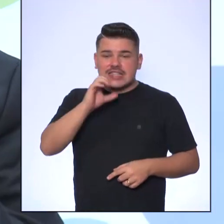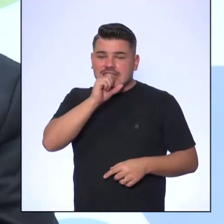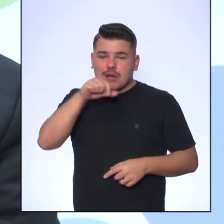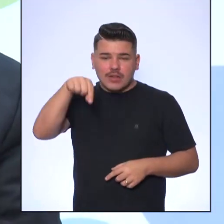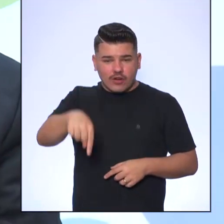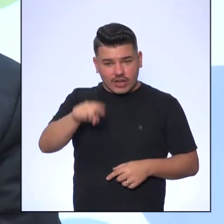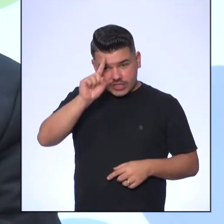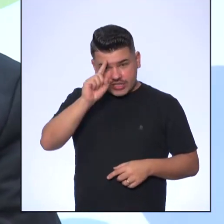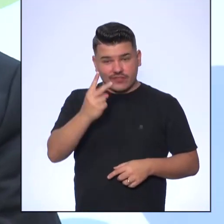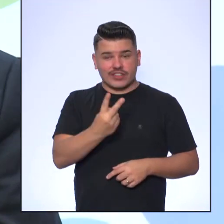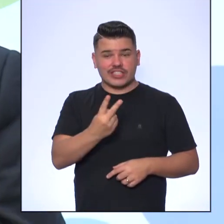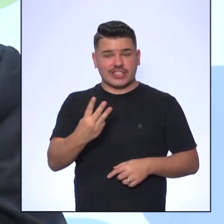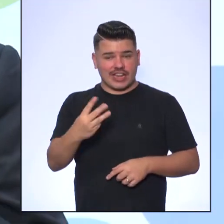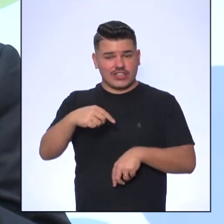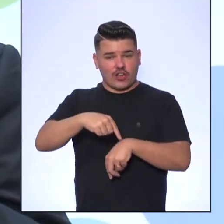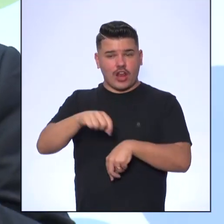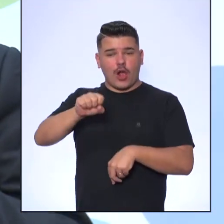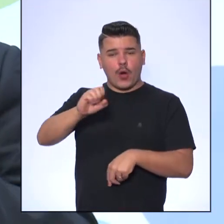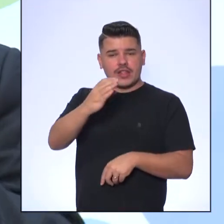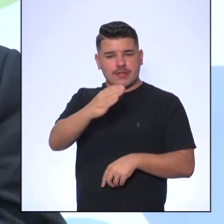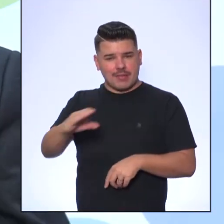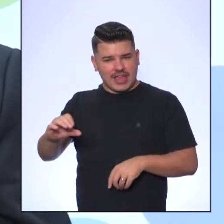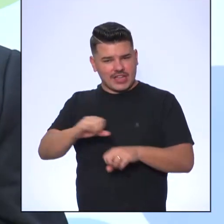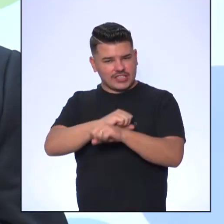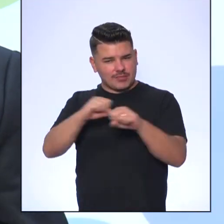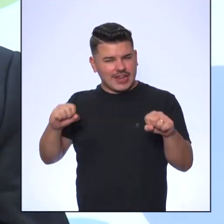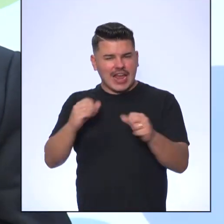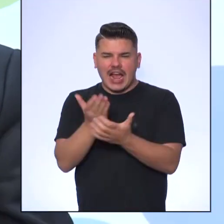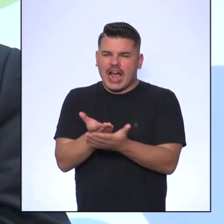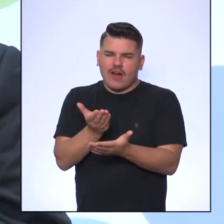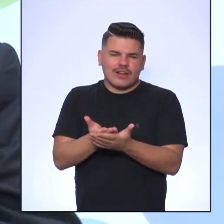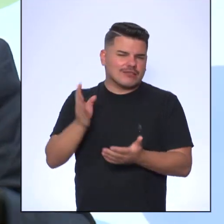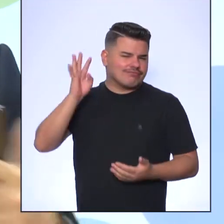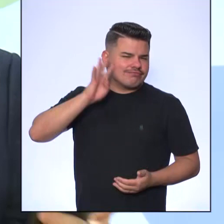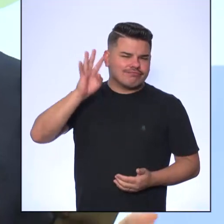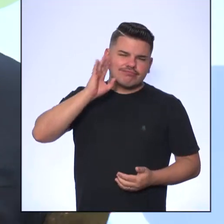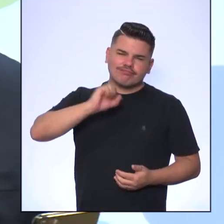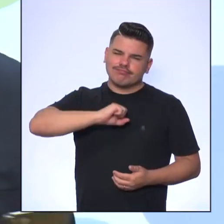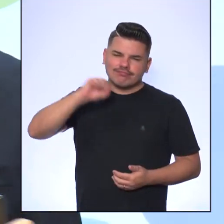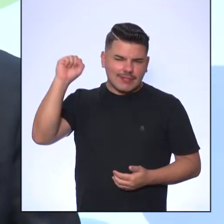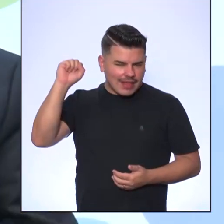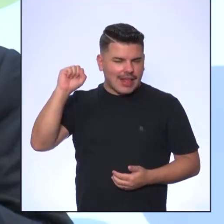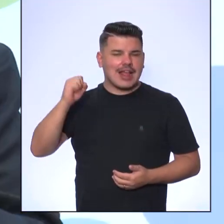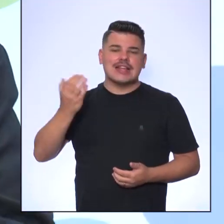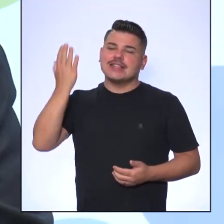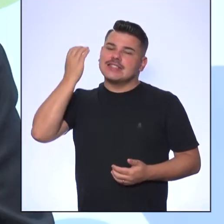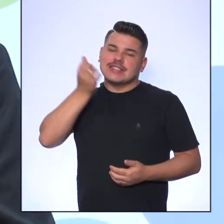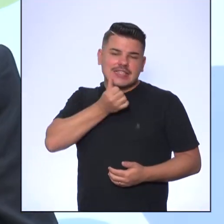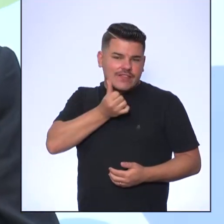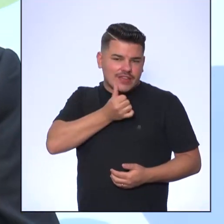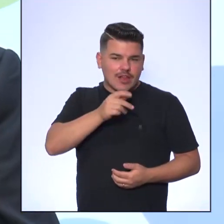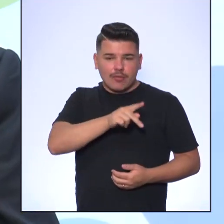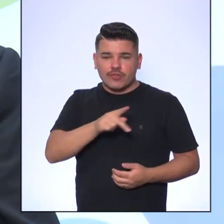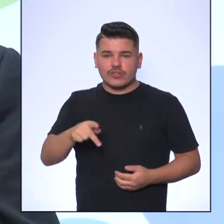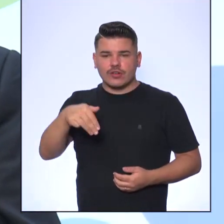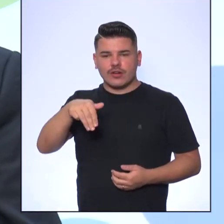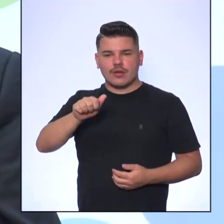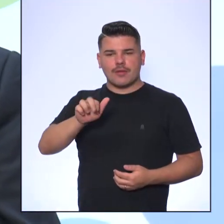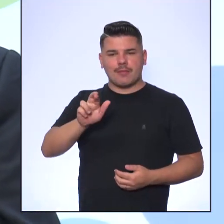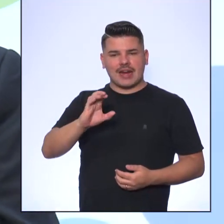23, às 8h30 da manhã, com aulas muito bacanas. A gente teve aí na sexta-feira aula com o professor